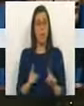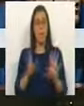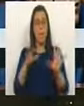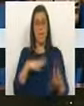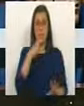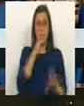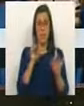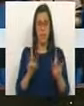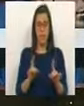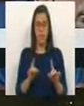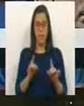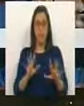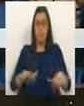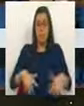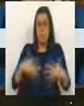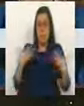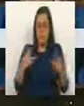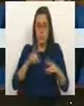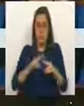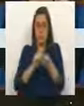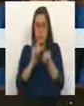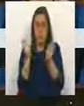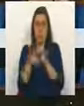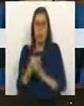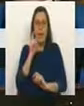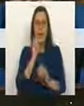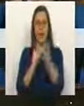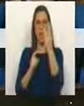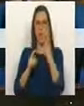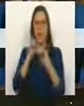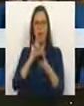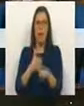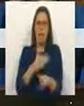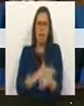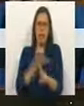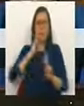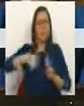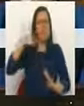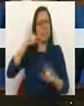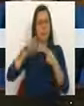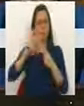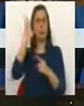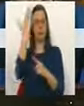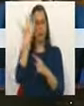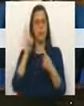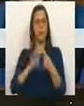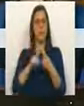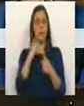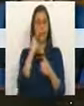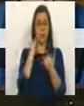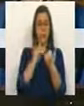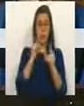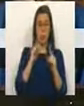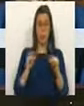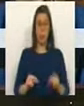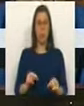Mas dizendo, quaisquer reformas têm que garantir três premissas essenciais. A primeira, em risco nos